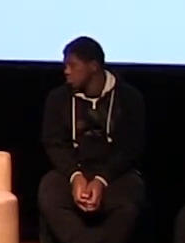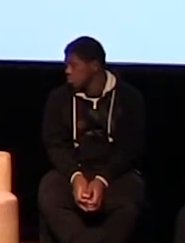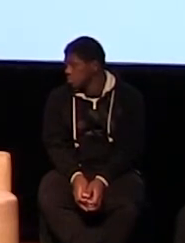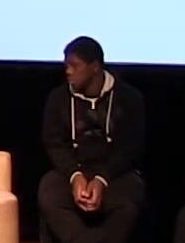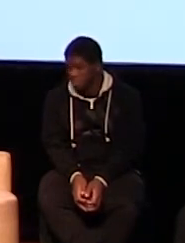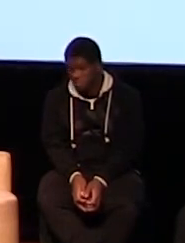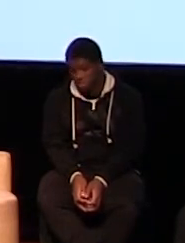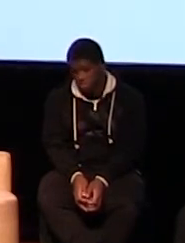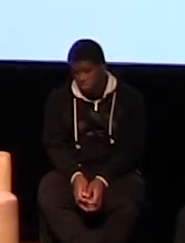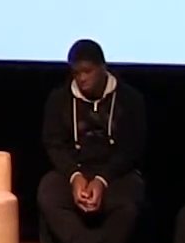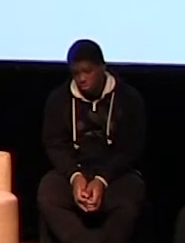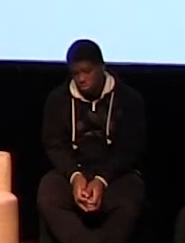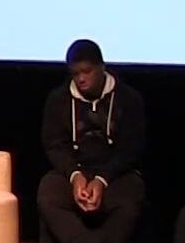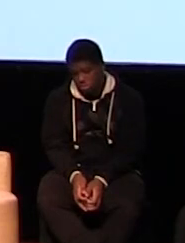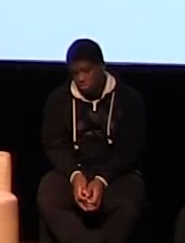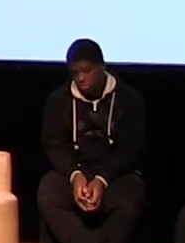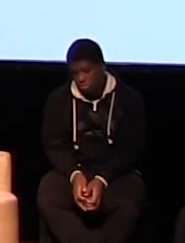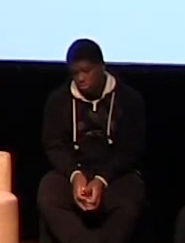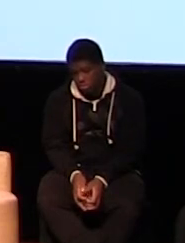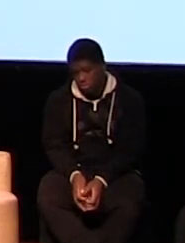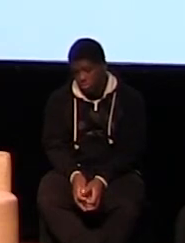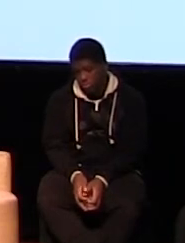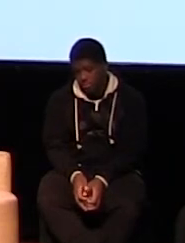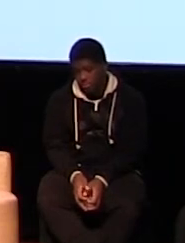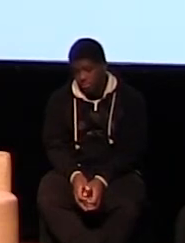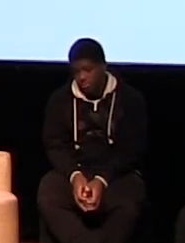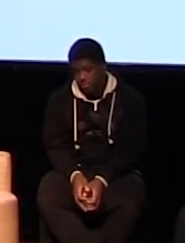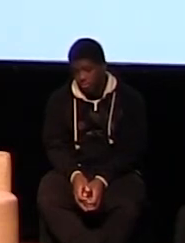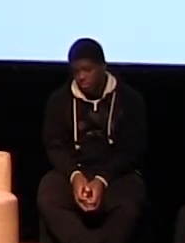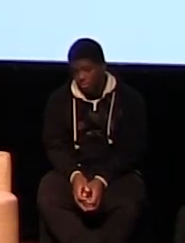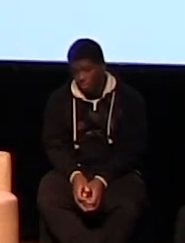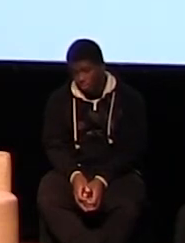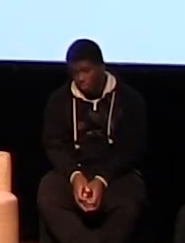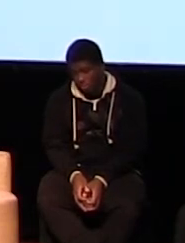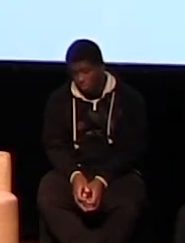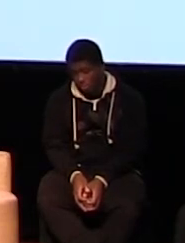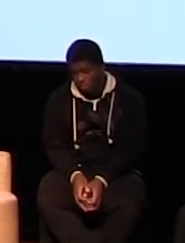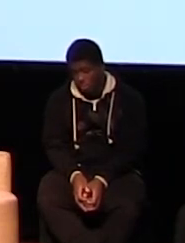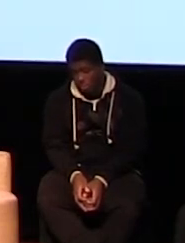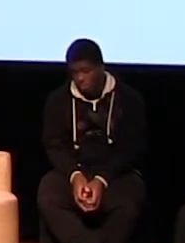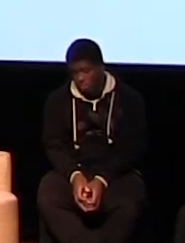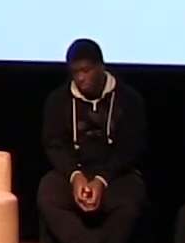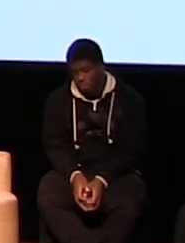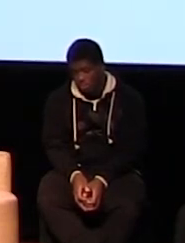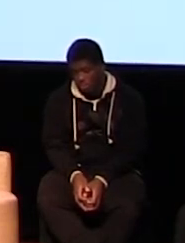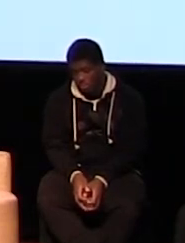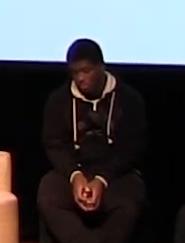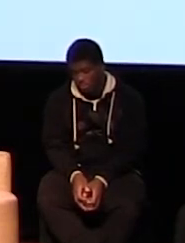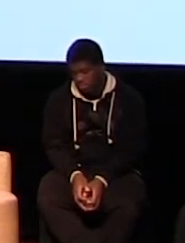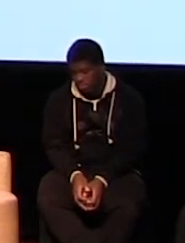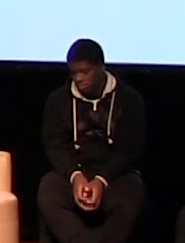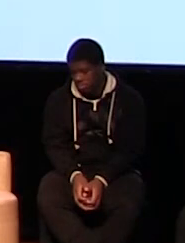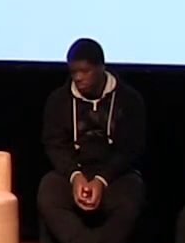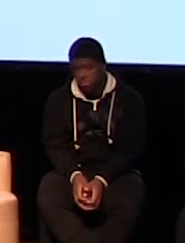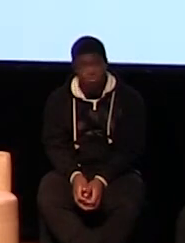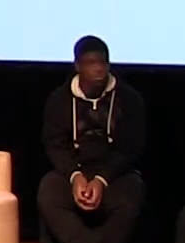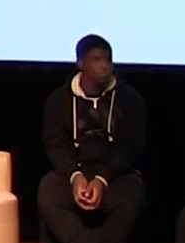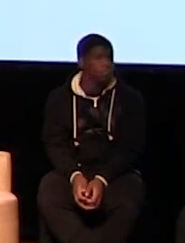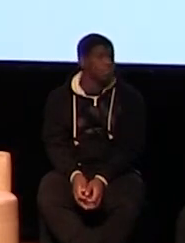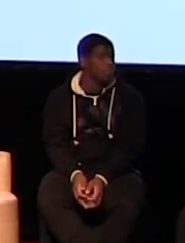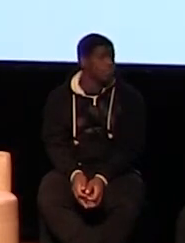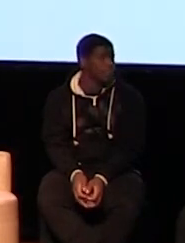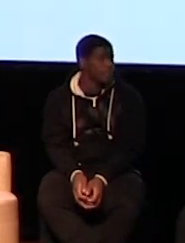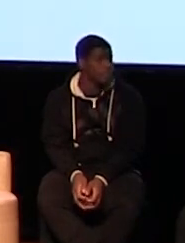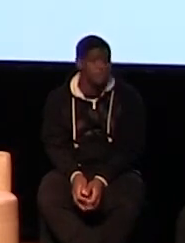de procurar emprego. Então, é uma situação que nos deixa tão